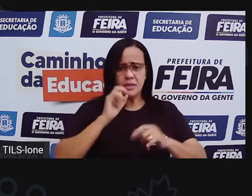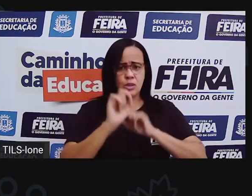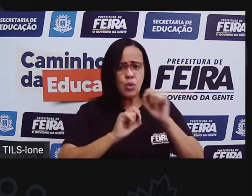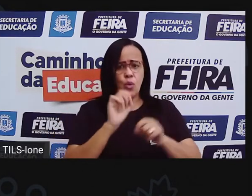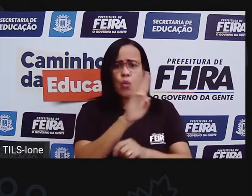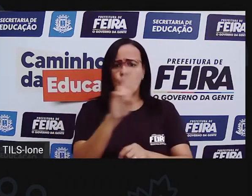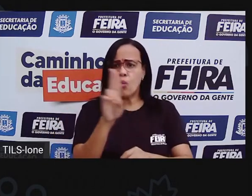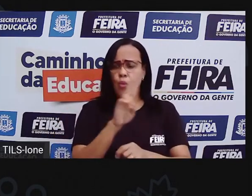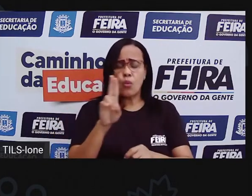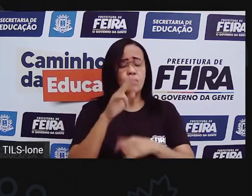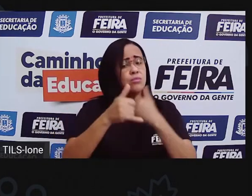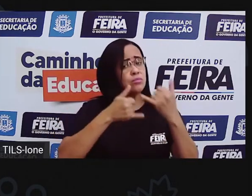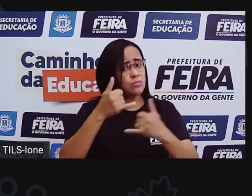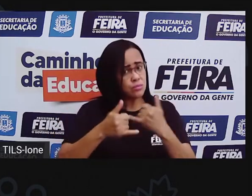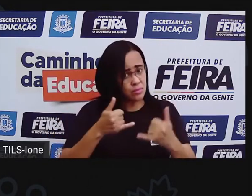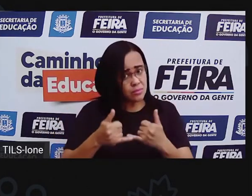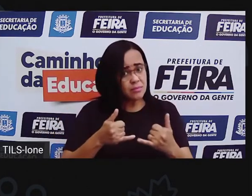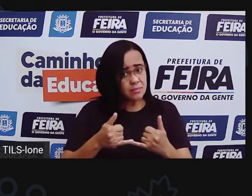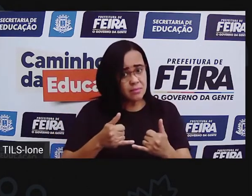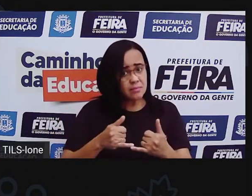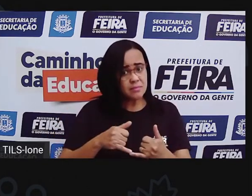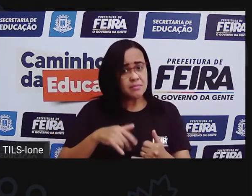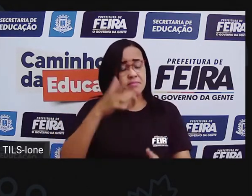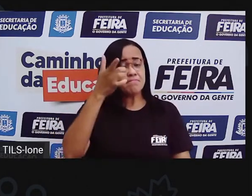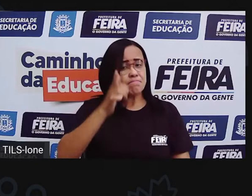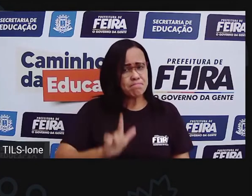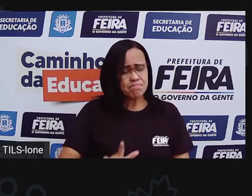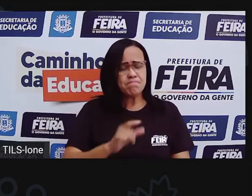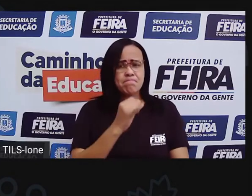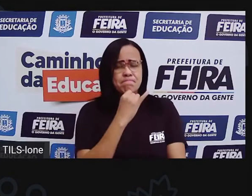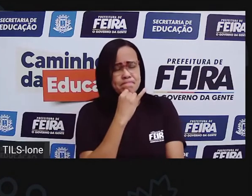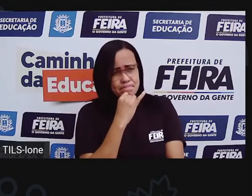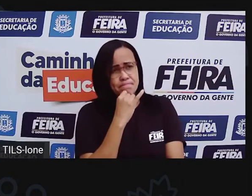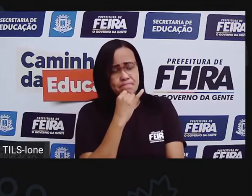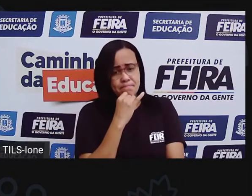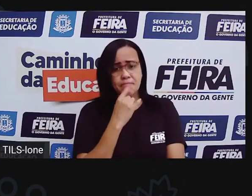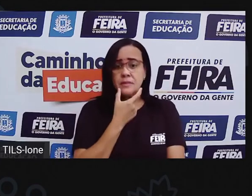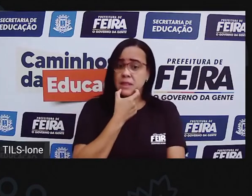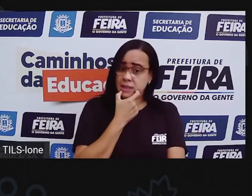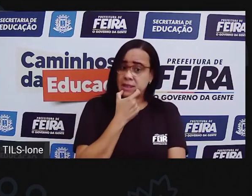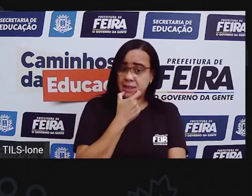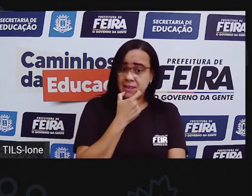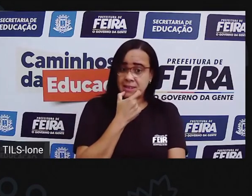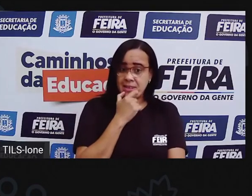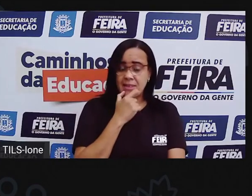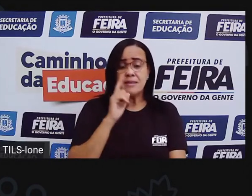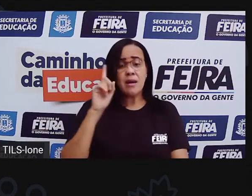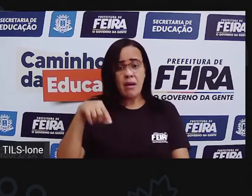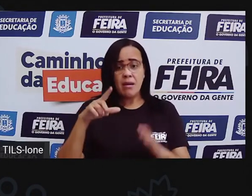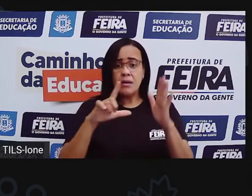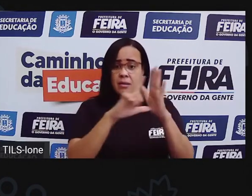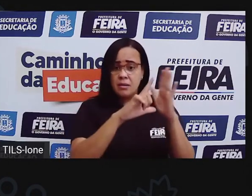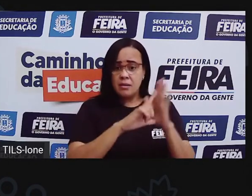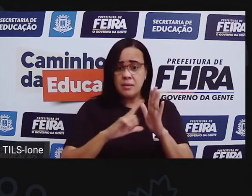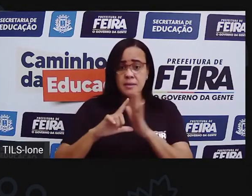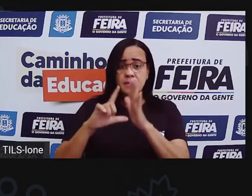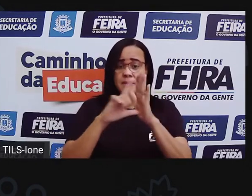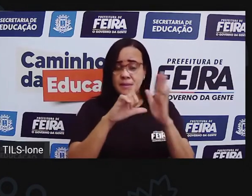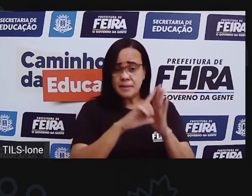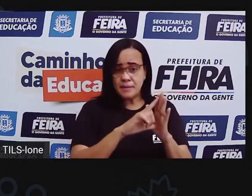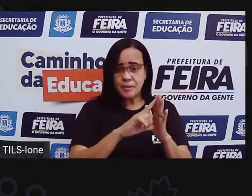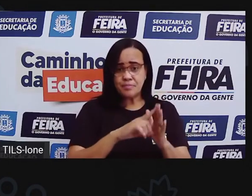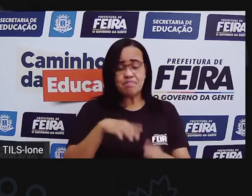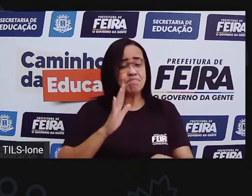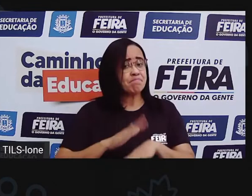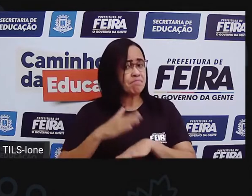algum jogo? O que mais que a gente pode encontrar em inglês? Ah, o nome de alguma loja? Que